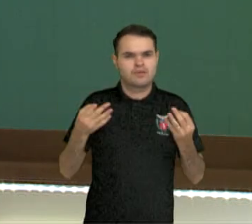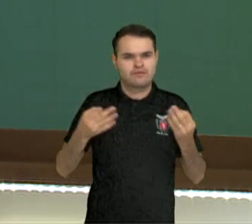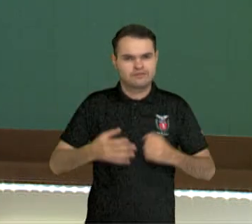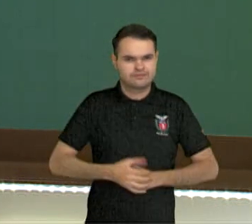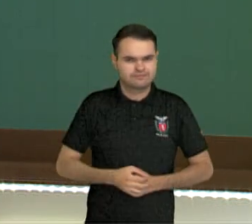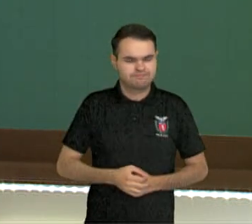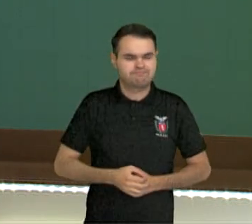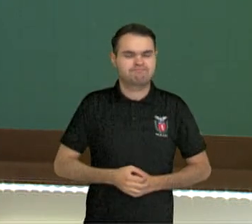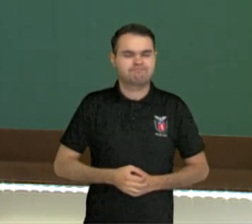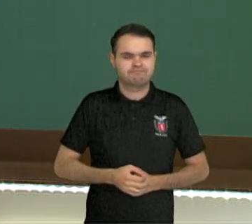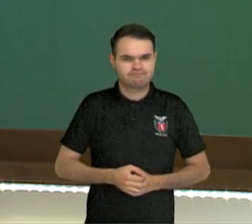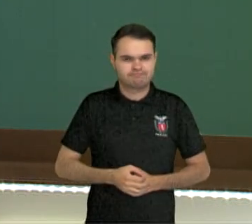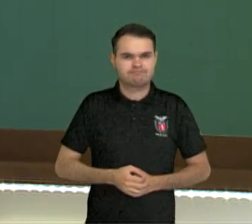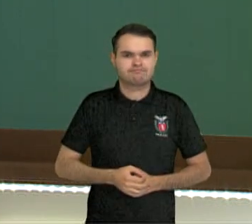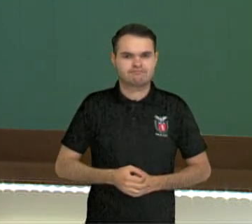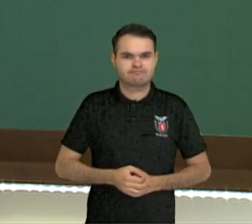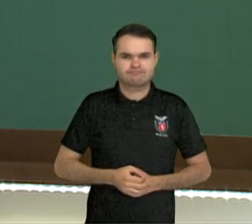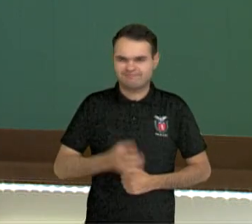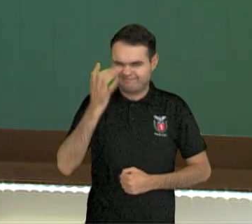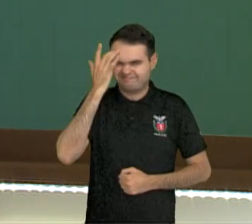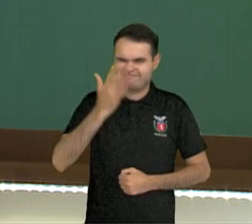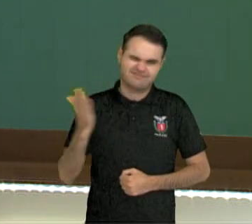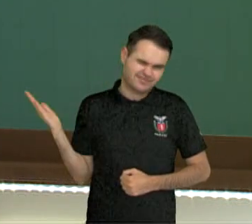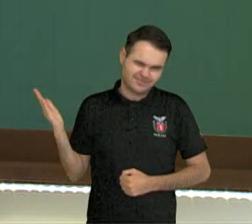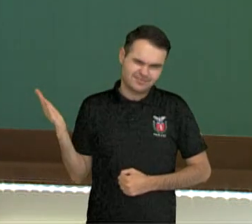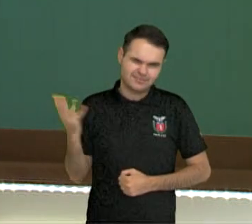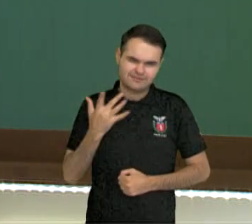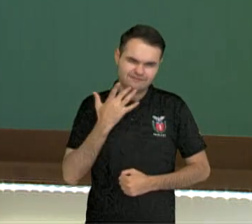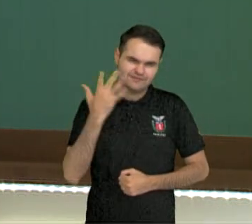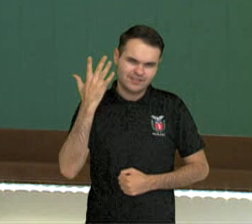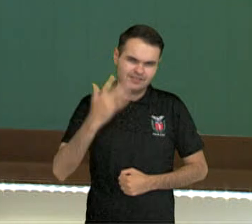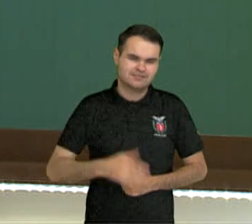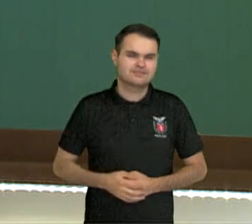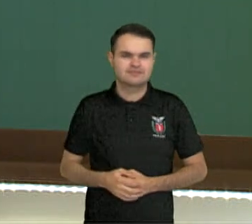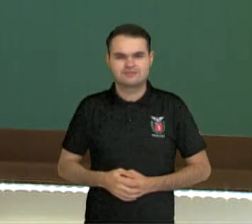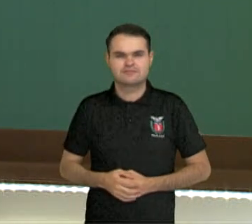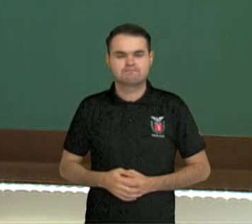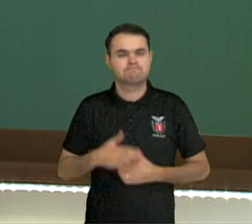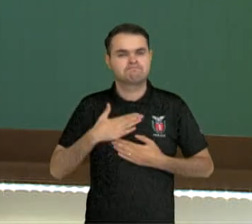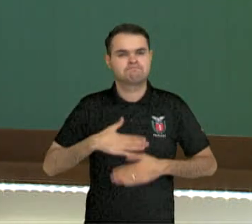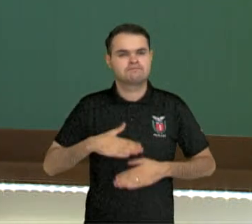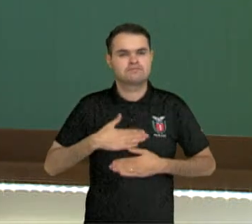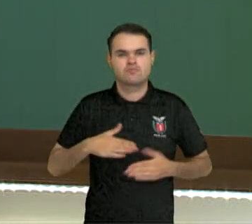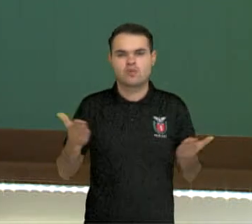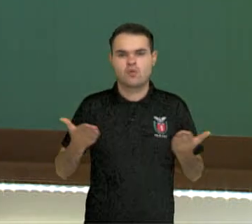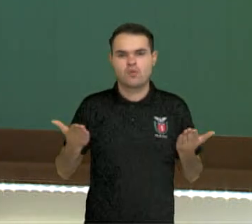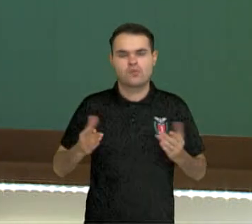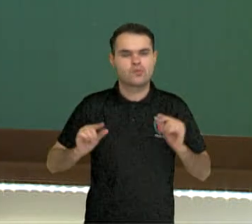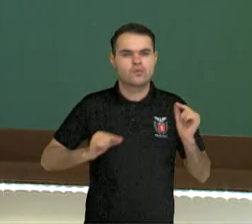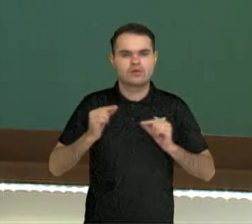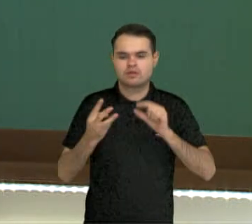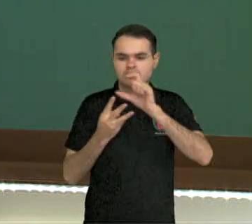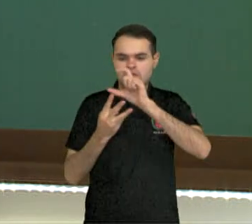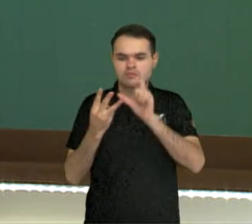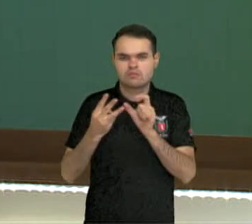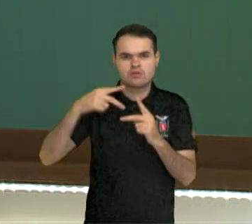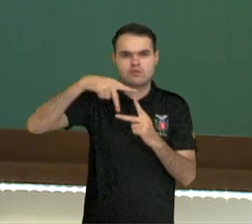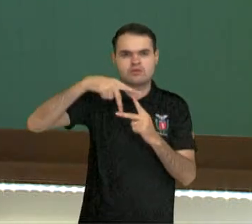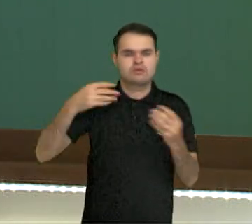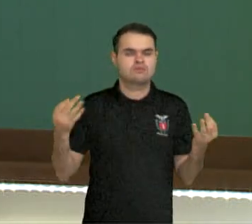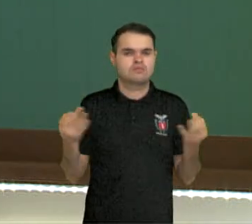trinômio quadrado perfeito. Ficou fácil, né, gente? Bem tranquilo. Então, o que trabalhamos hoje? Trinômio quadrado